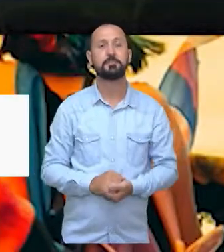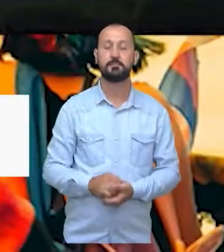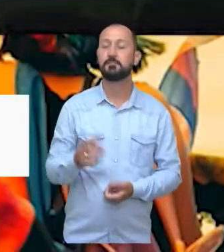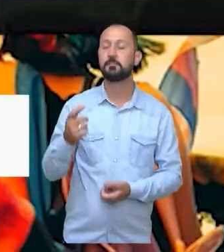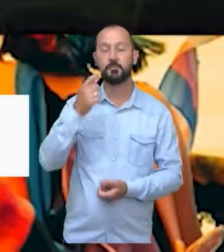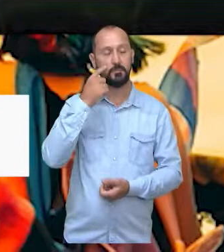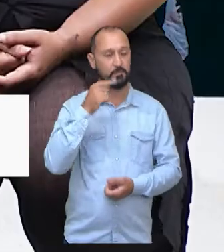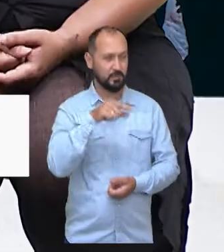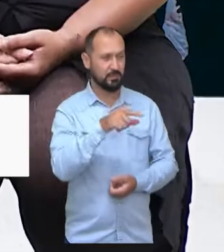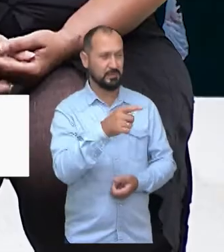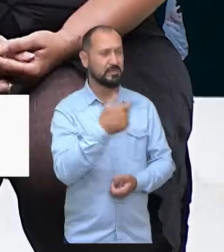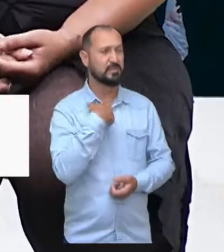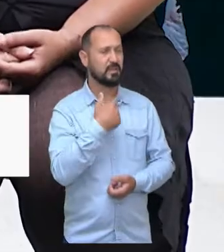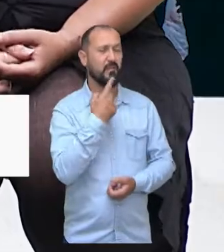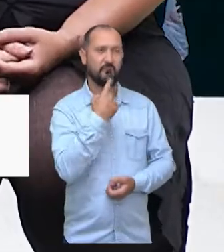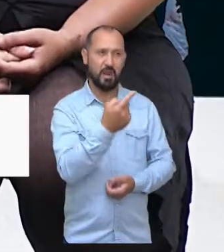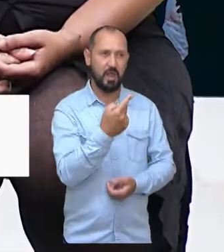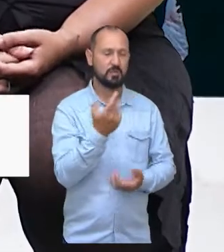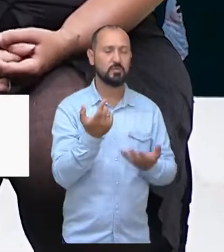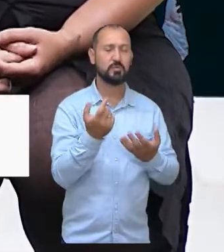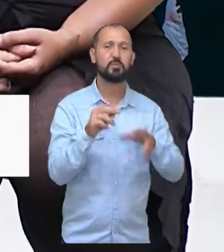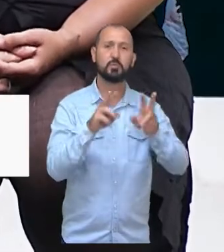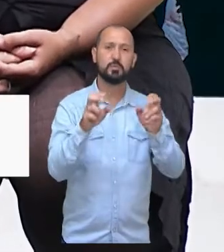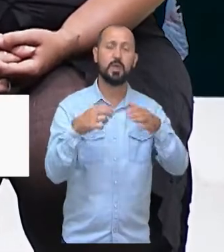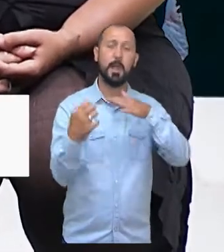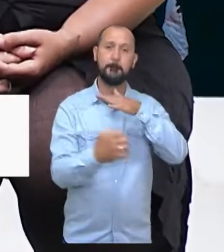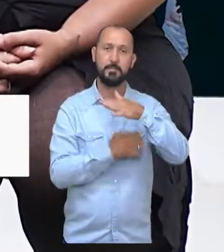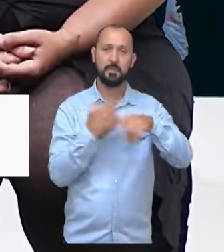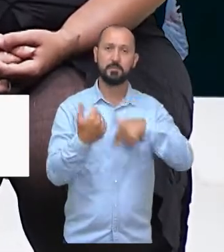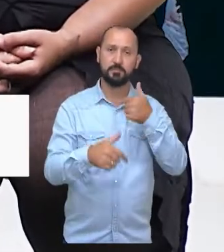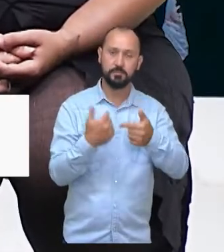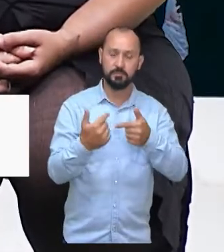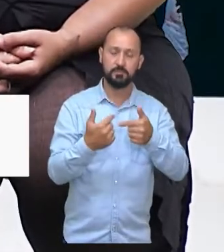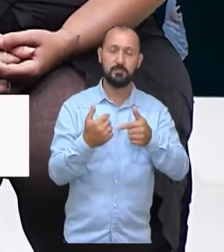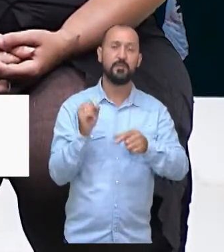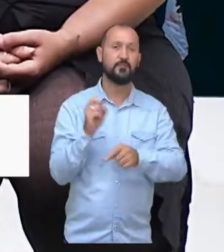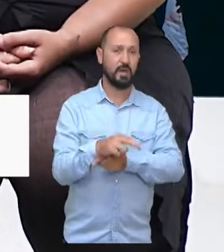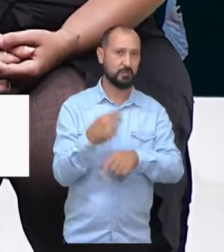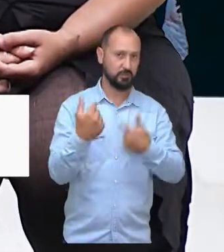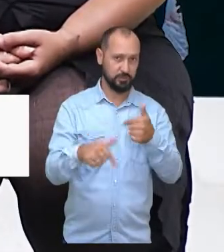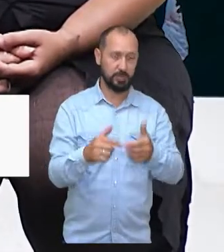aqui sobre empreendedorismo e empregabilidade, né? O que